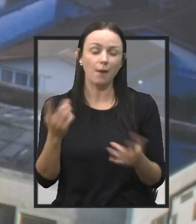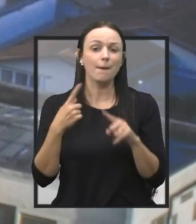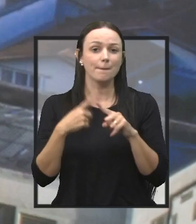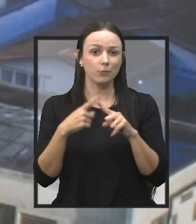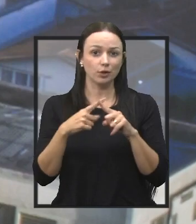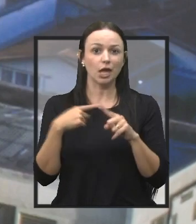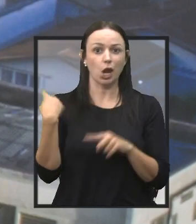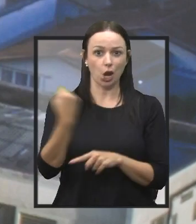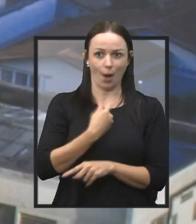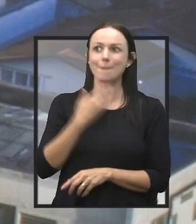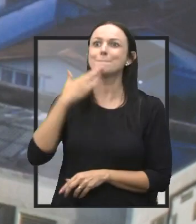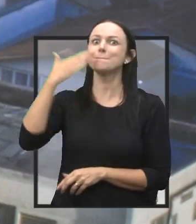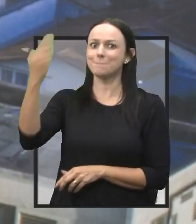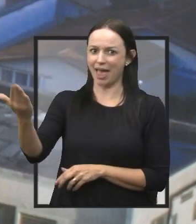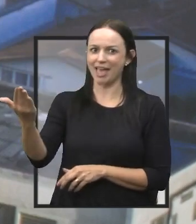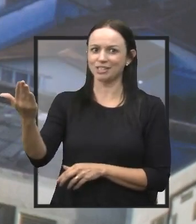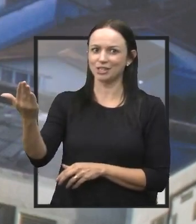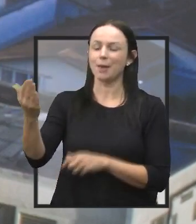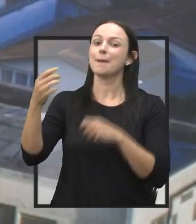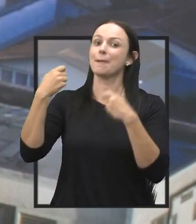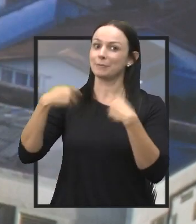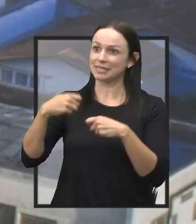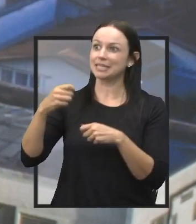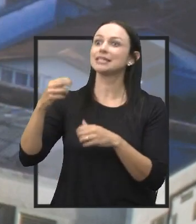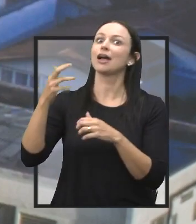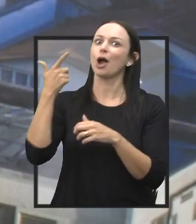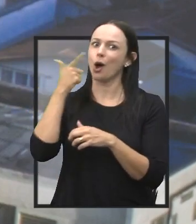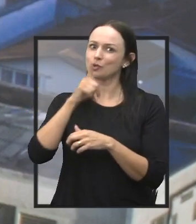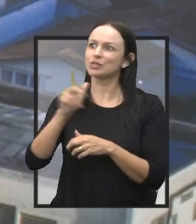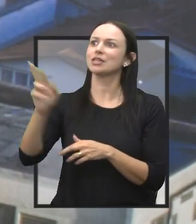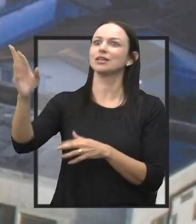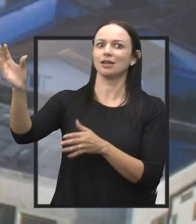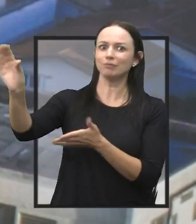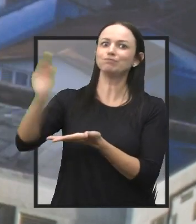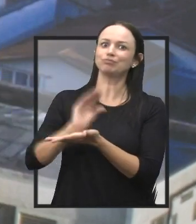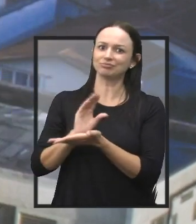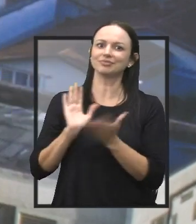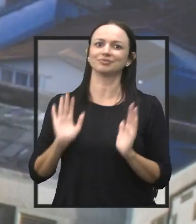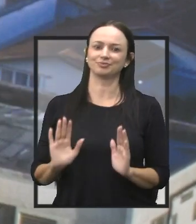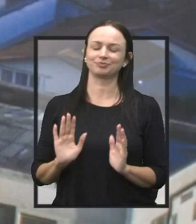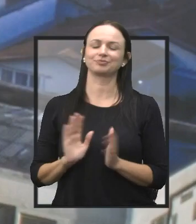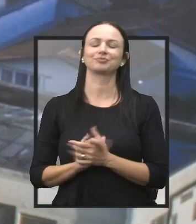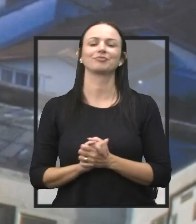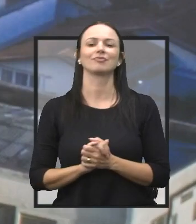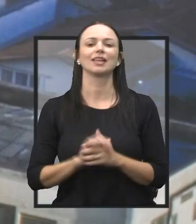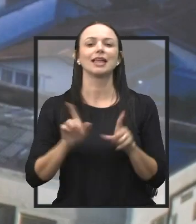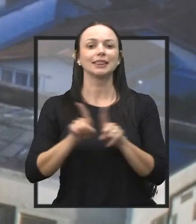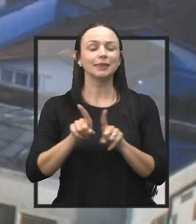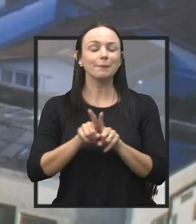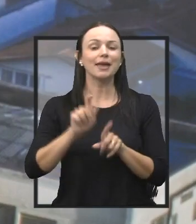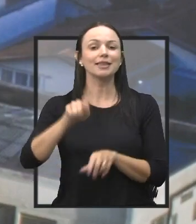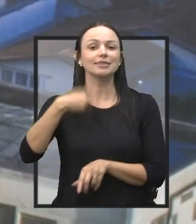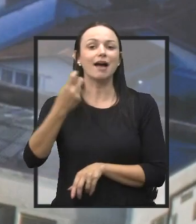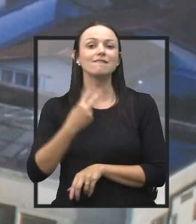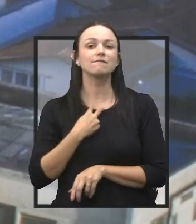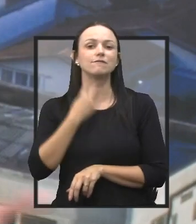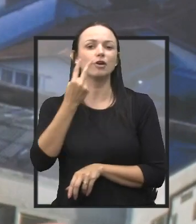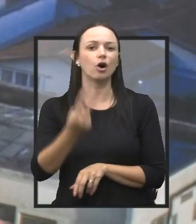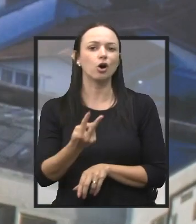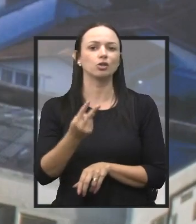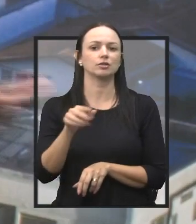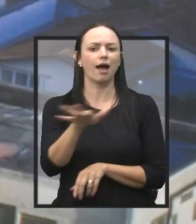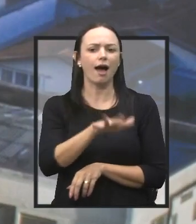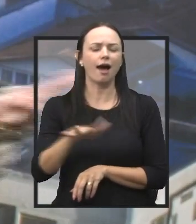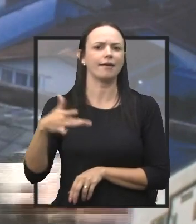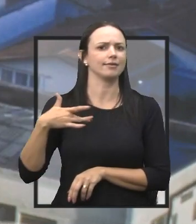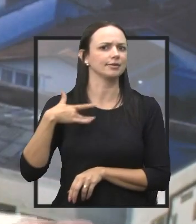pedir, mas não é só pedir, a gente precisa que o pedido seja atendido, né? E dar voz para essas questões que são